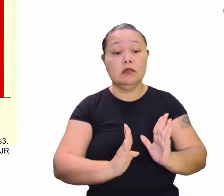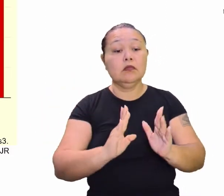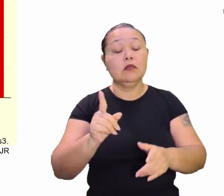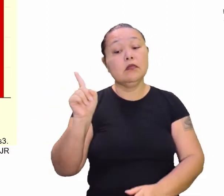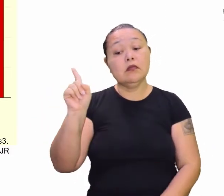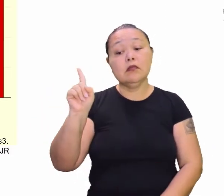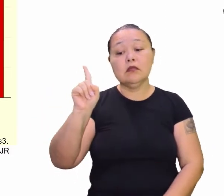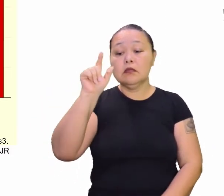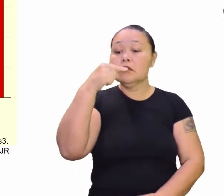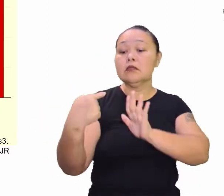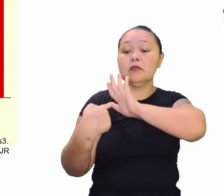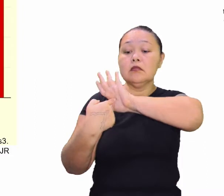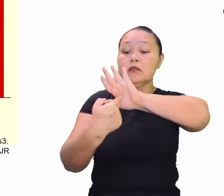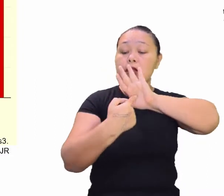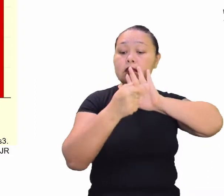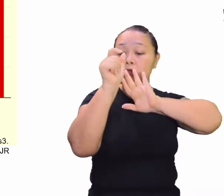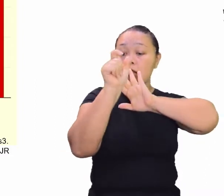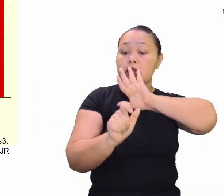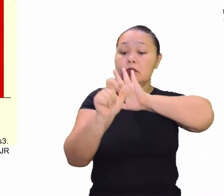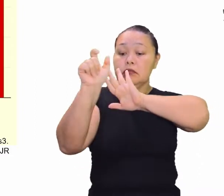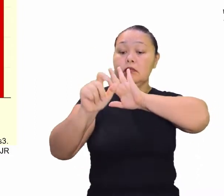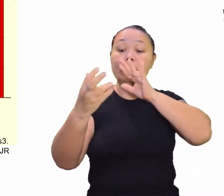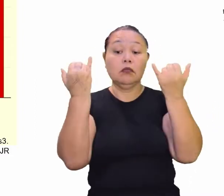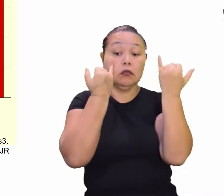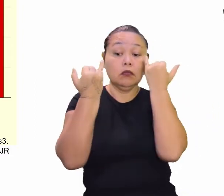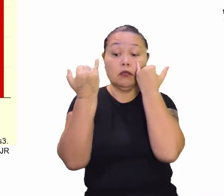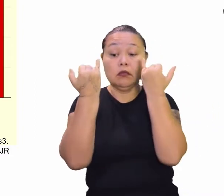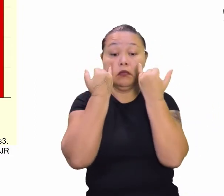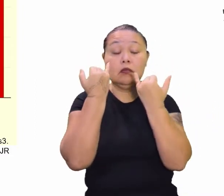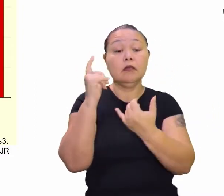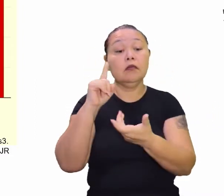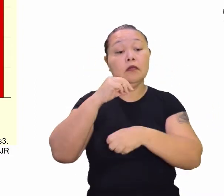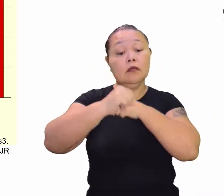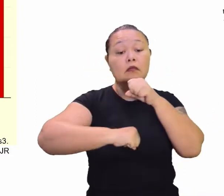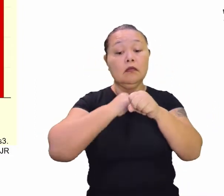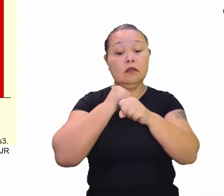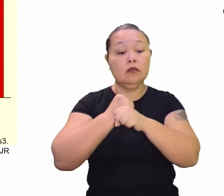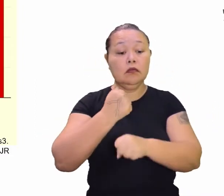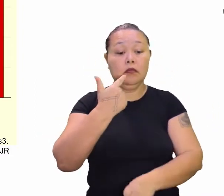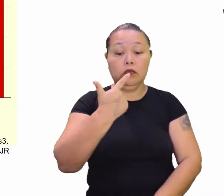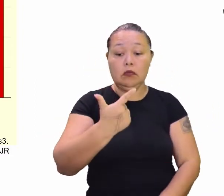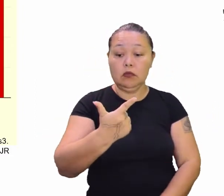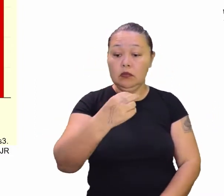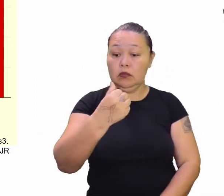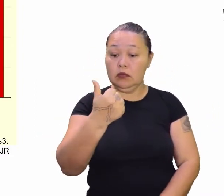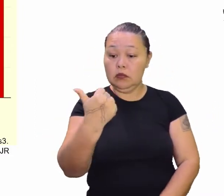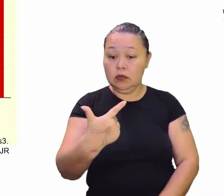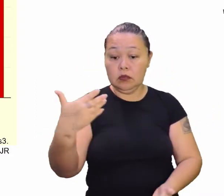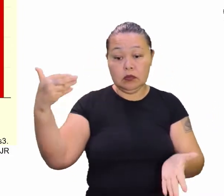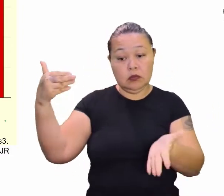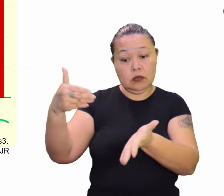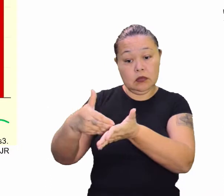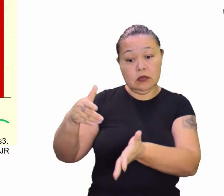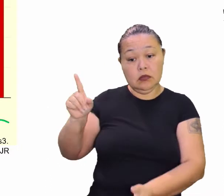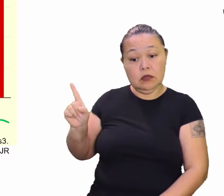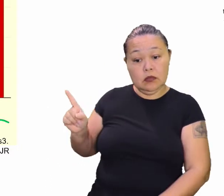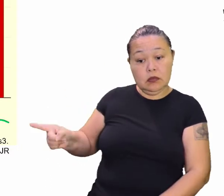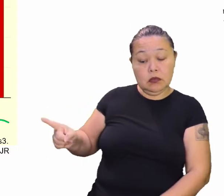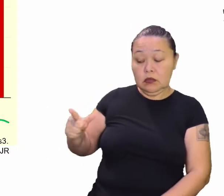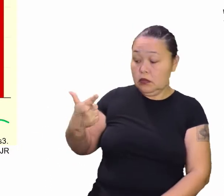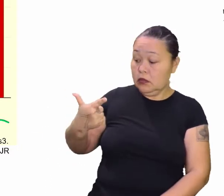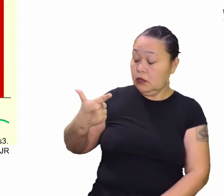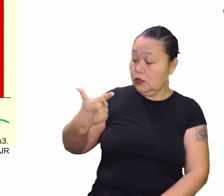um gráfico que representa essas informações do ano de 2012 até o